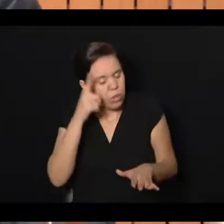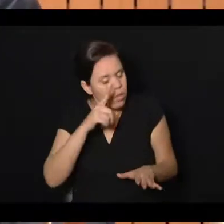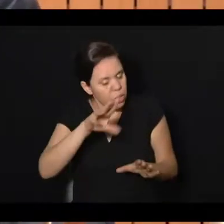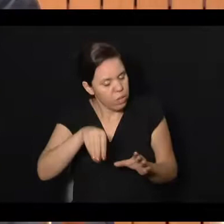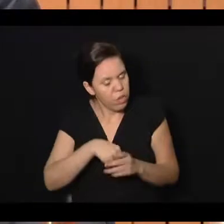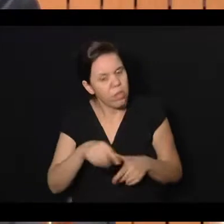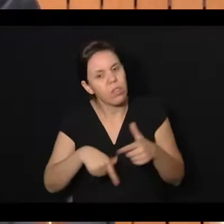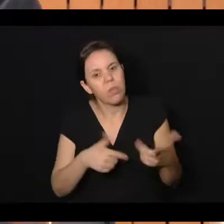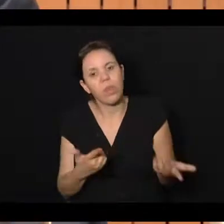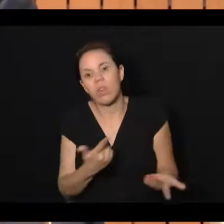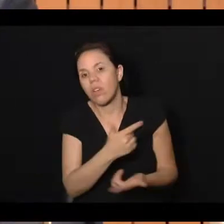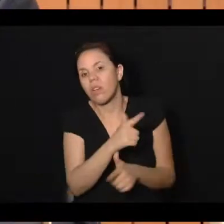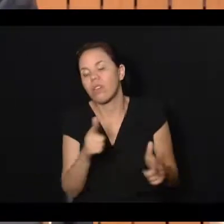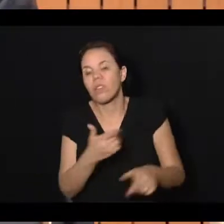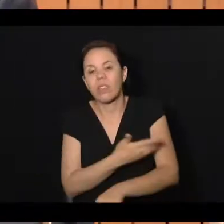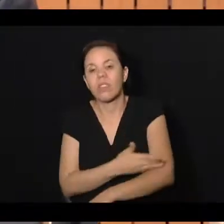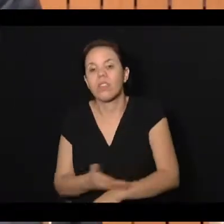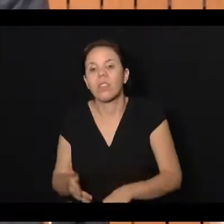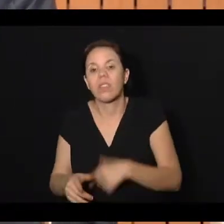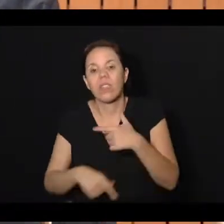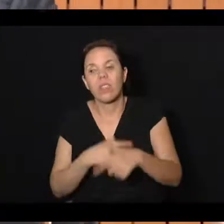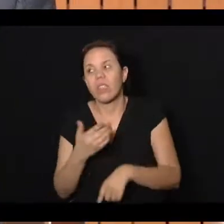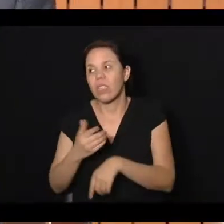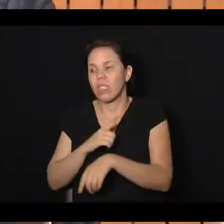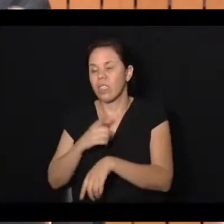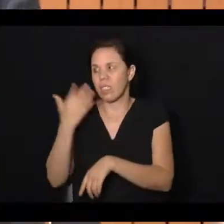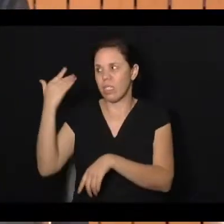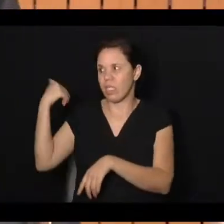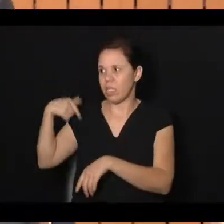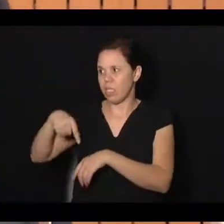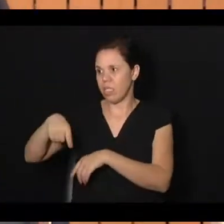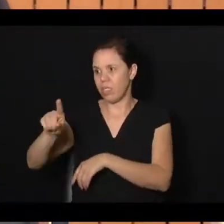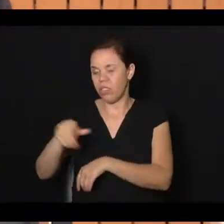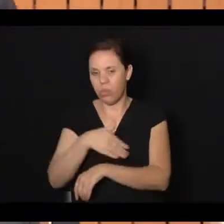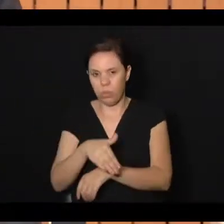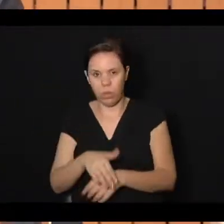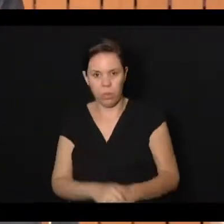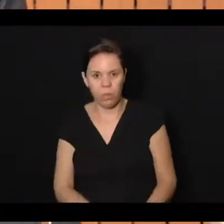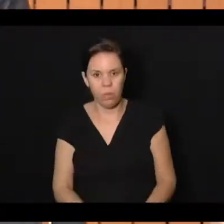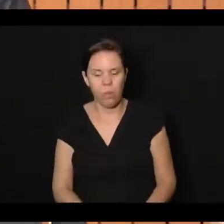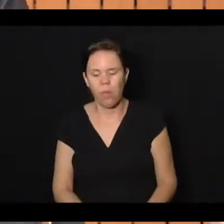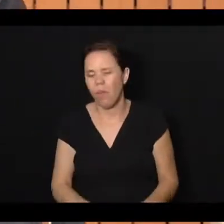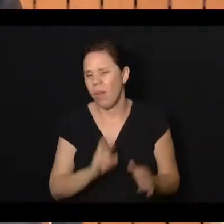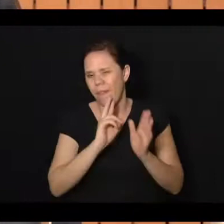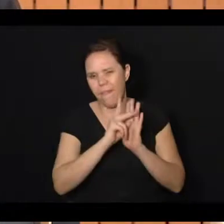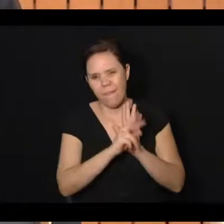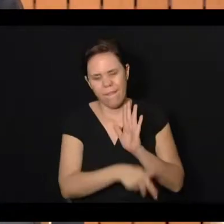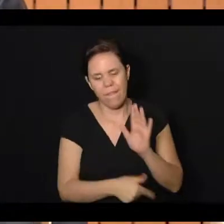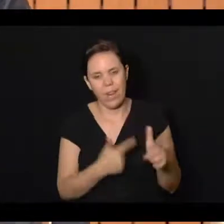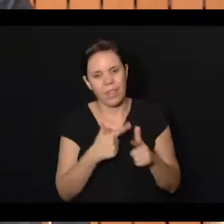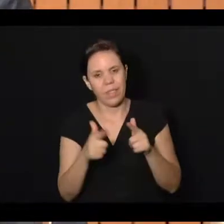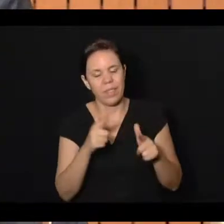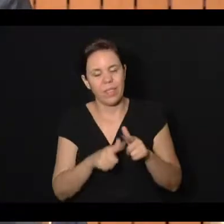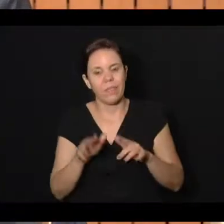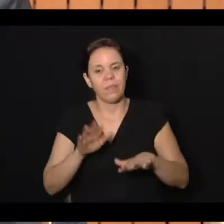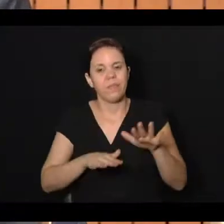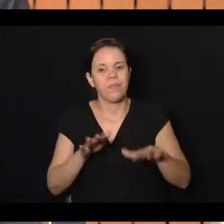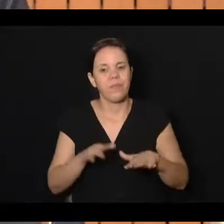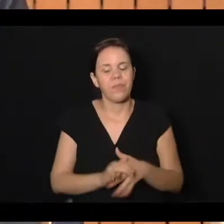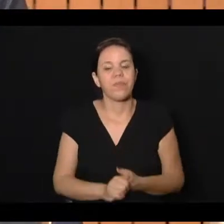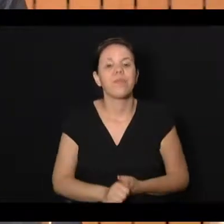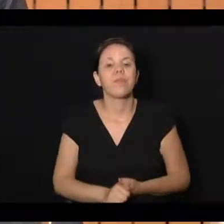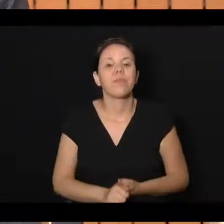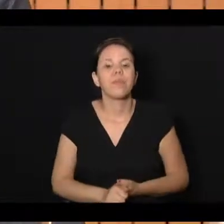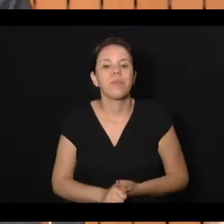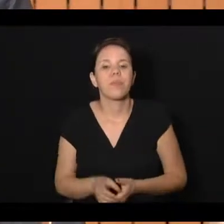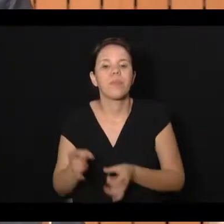só que ela não tem aquele hábito o trabalho que ela tinha antes de ir para a rua por uma série de questões e muitas vezes também se ela for